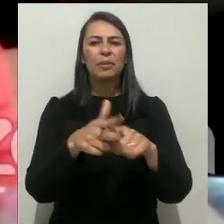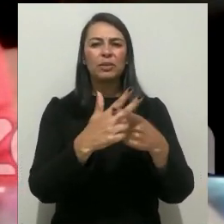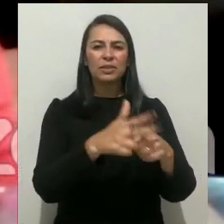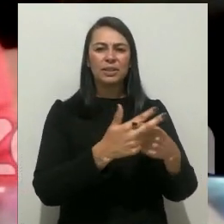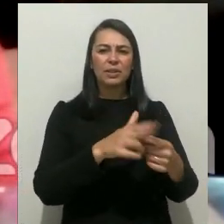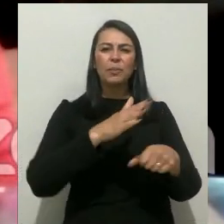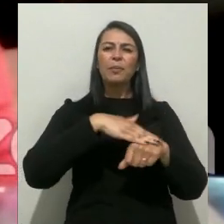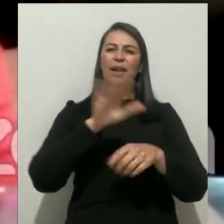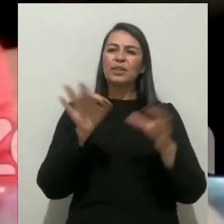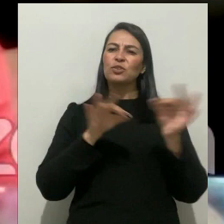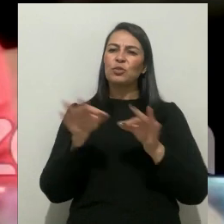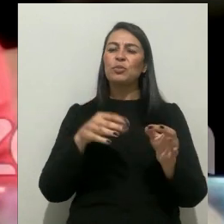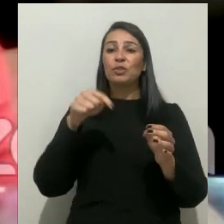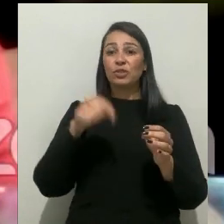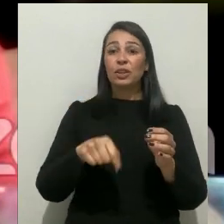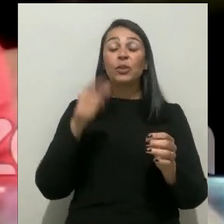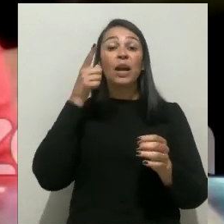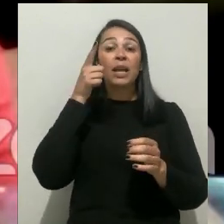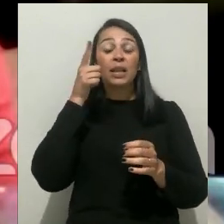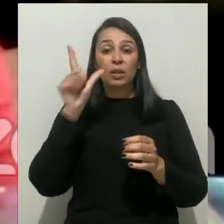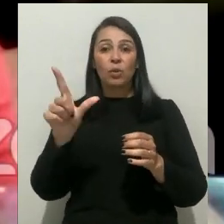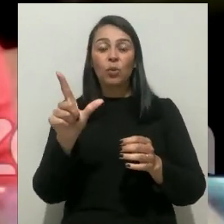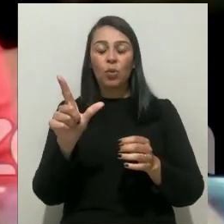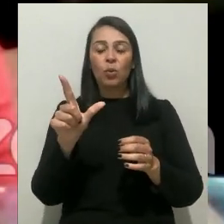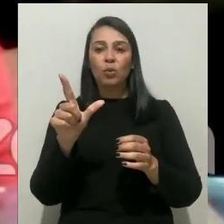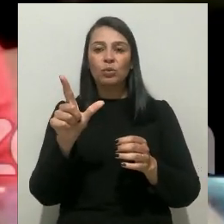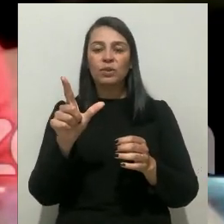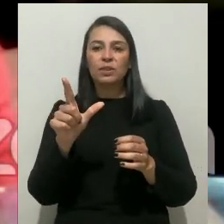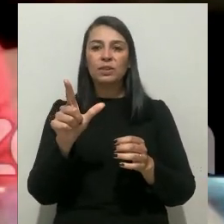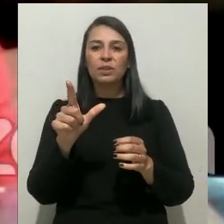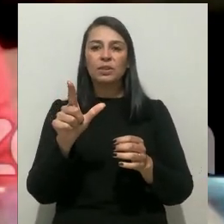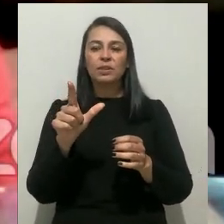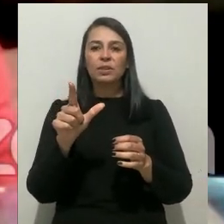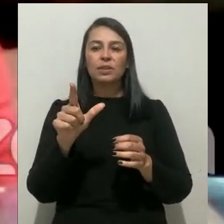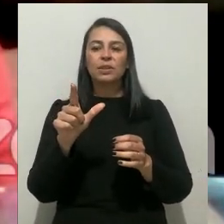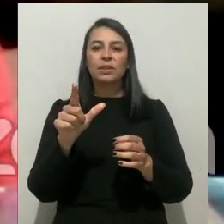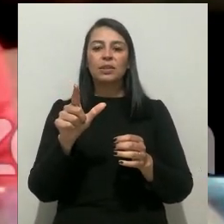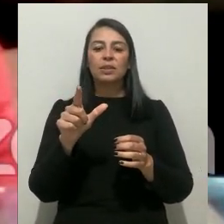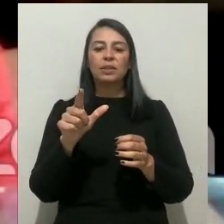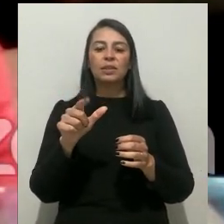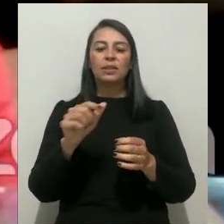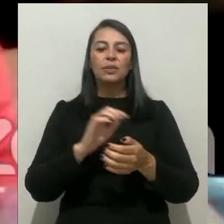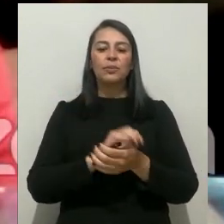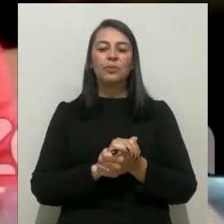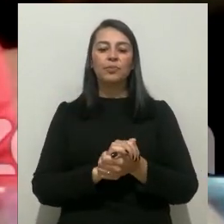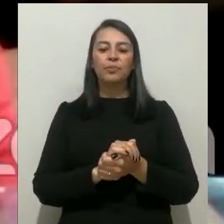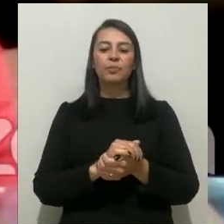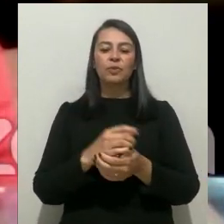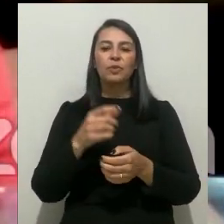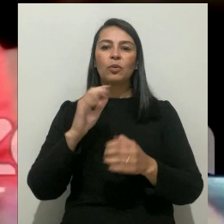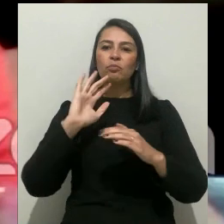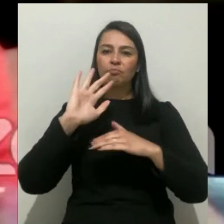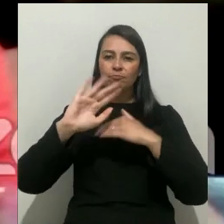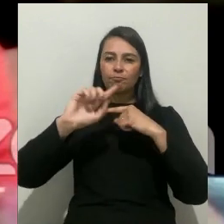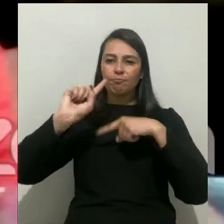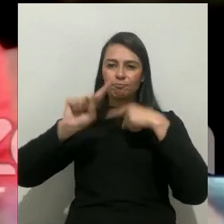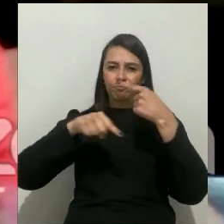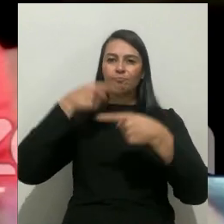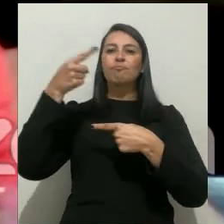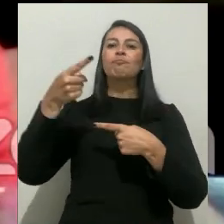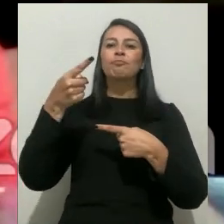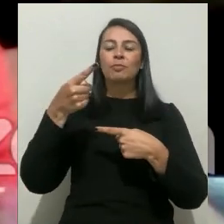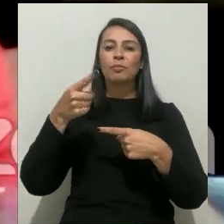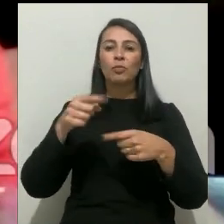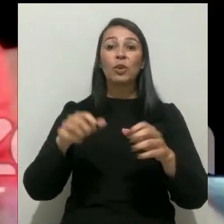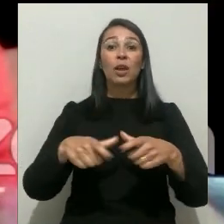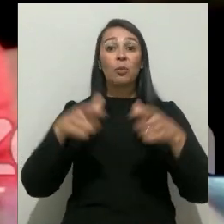o projeto aqui. Então, ele conseguiu ali, de uma maneira surpreendente, ultrapassar todos os recordes em cima do que era o maior